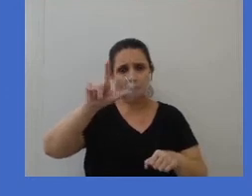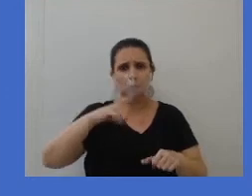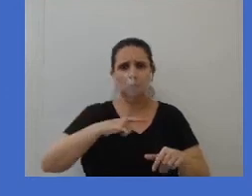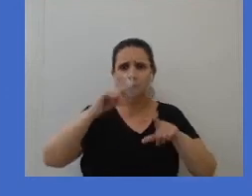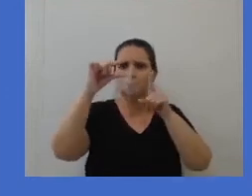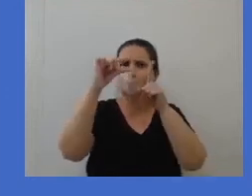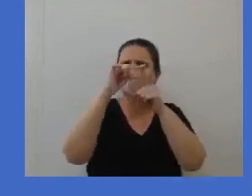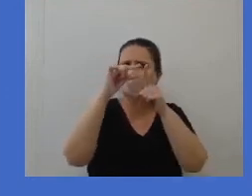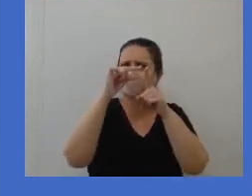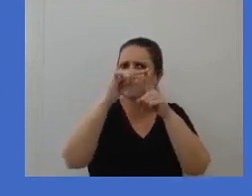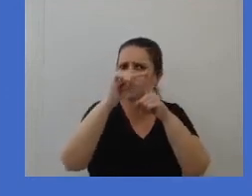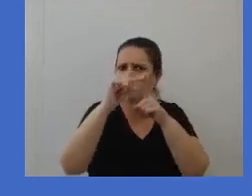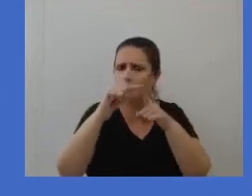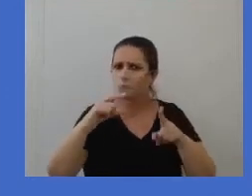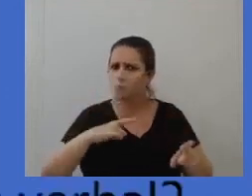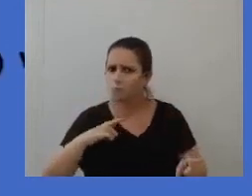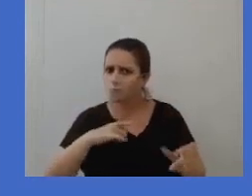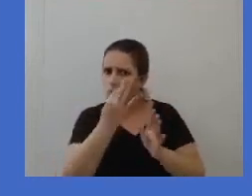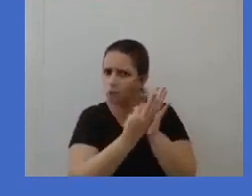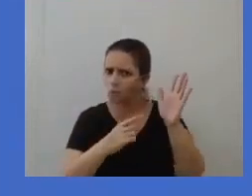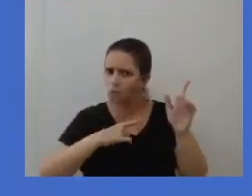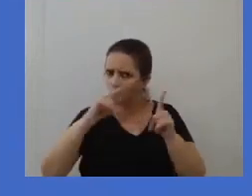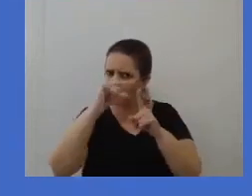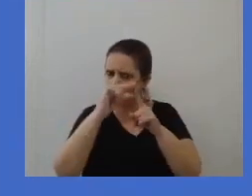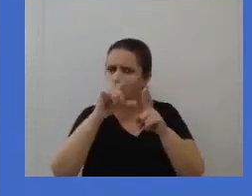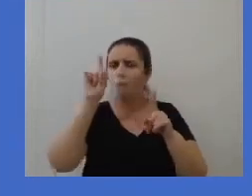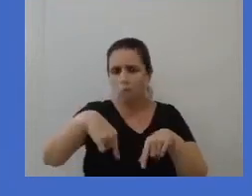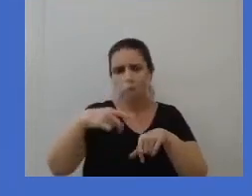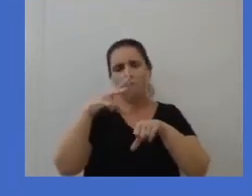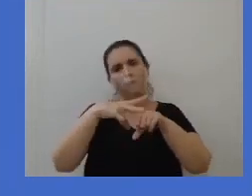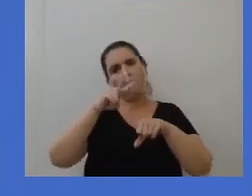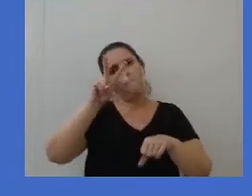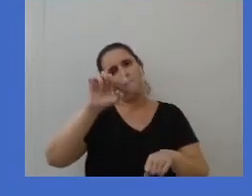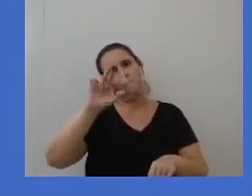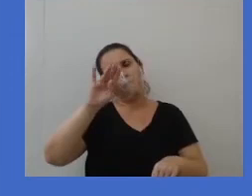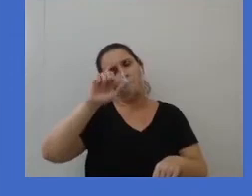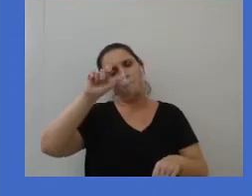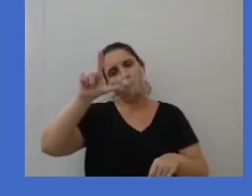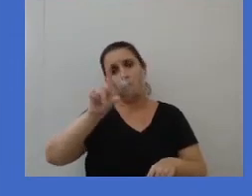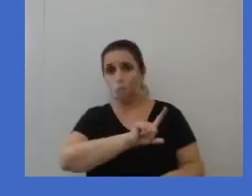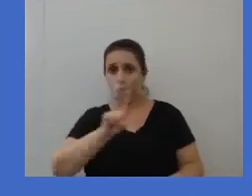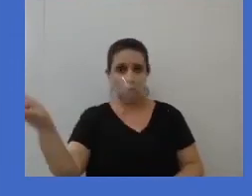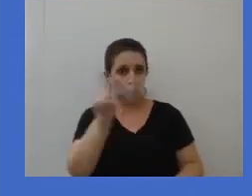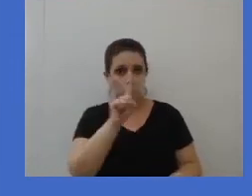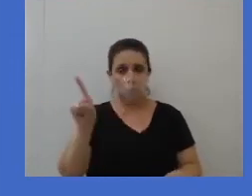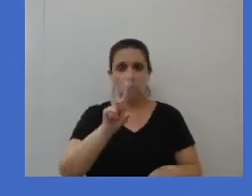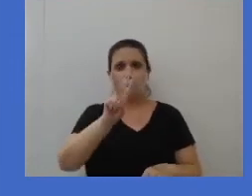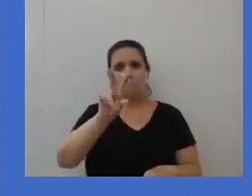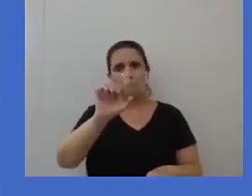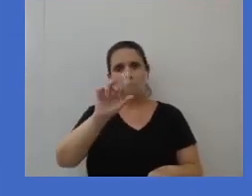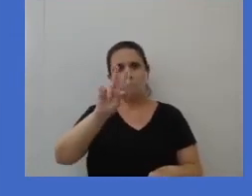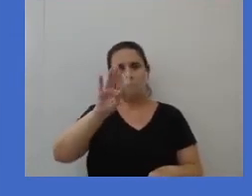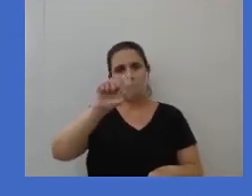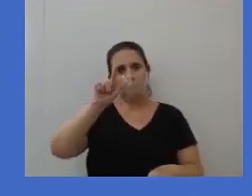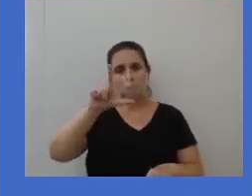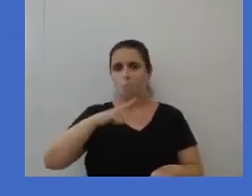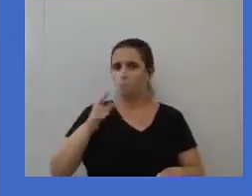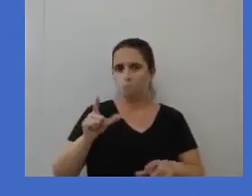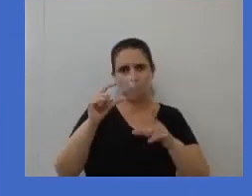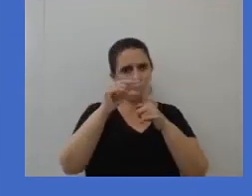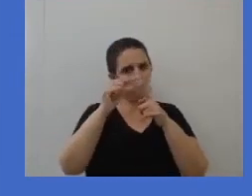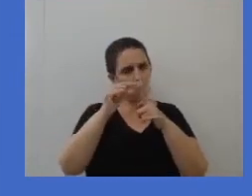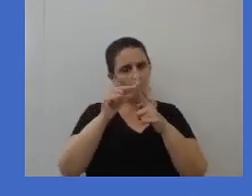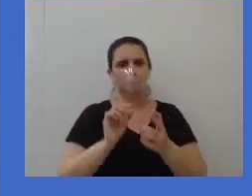que contiver palavras é verbal. E não verbal é aquilo que não contém